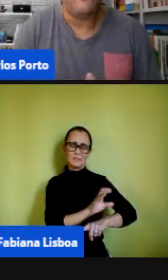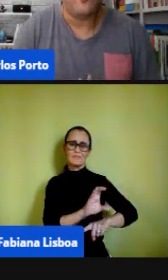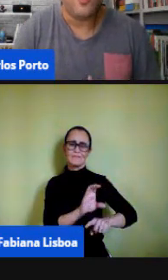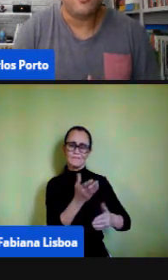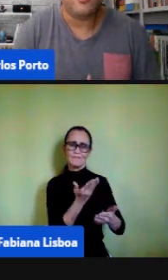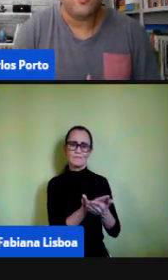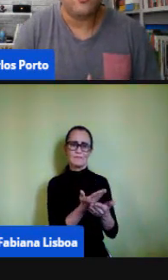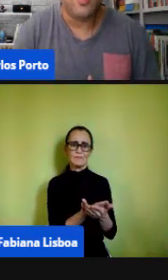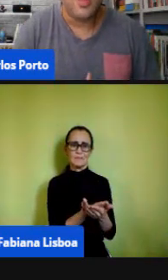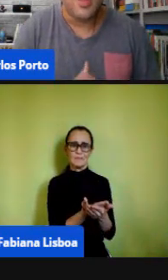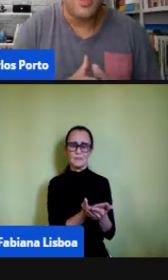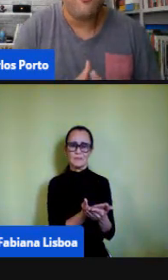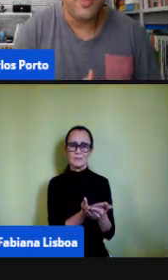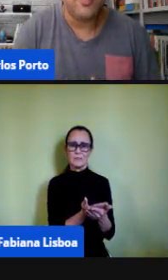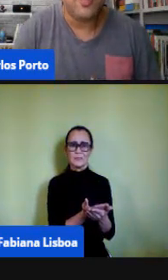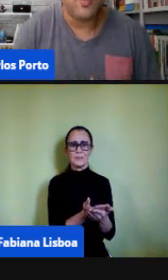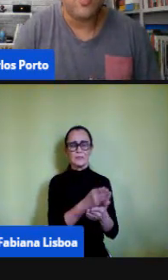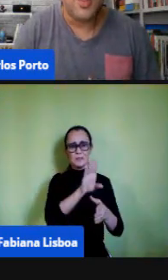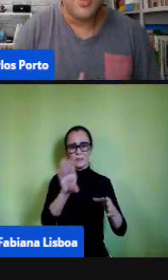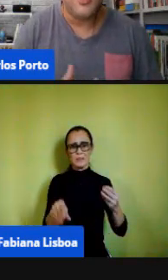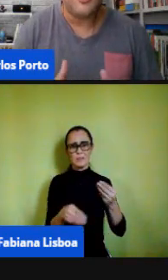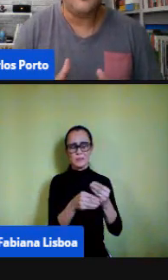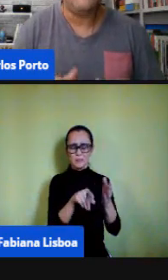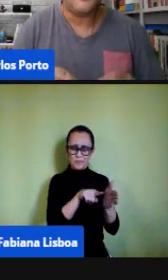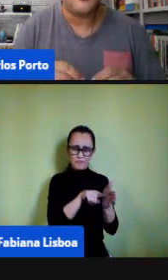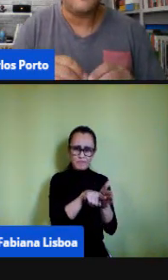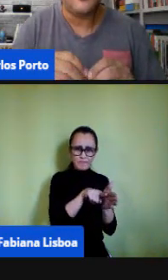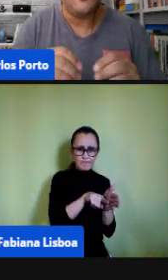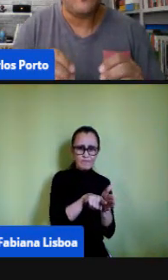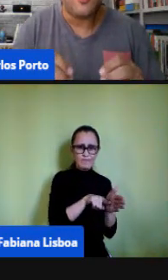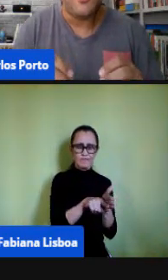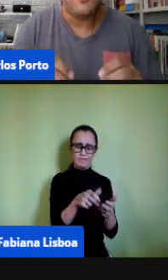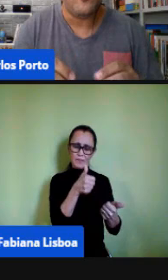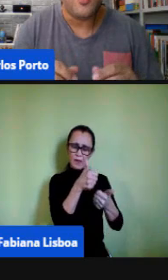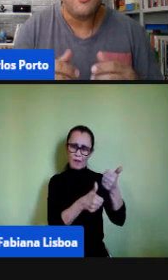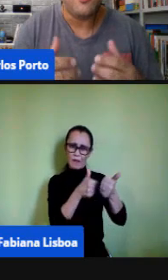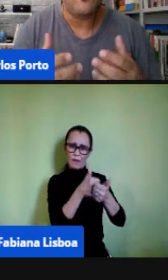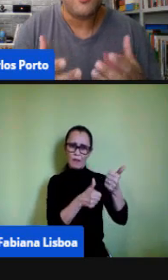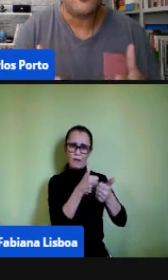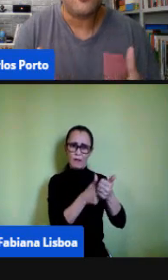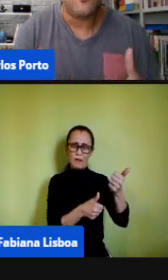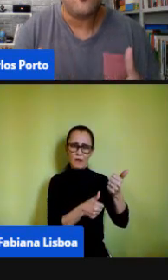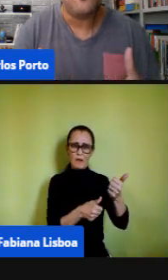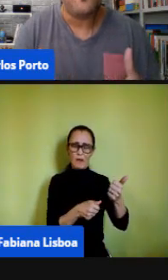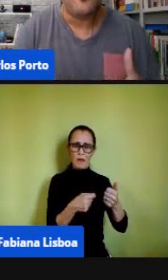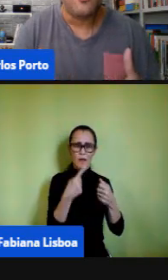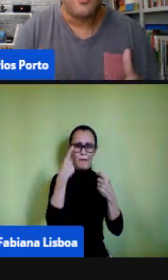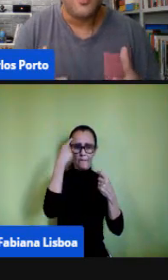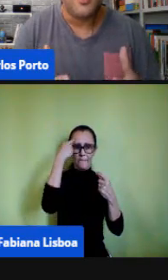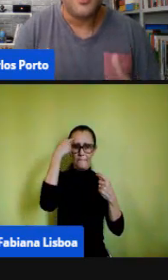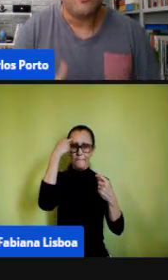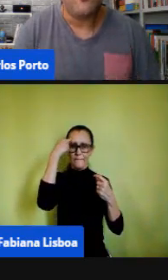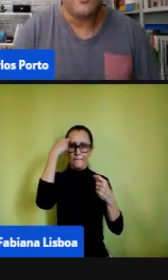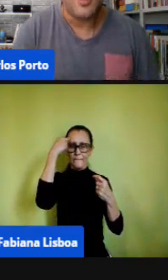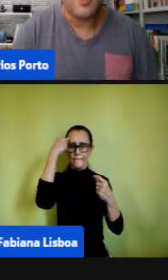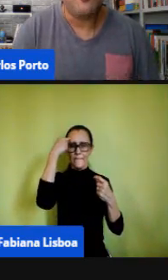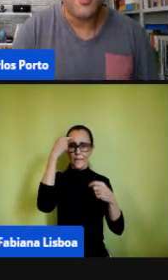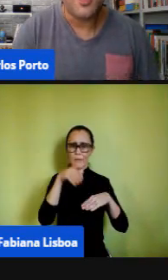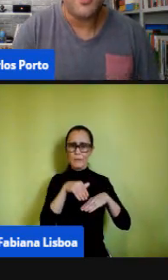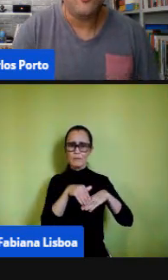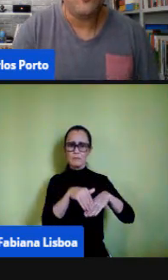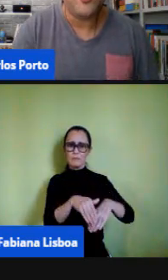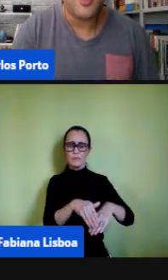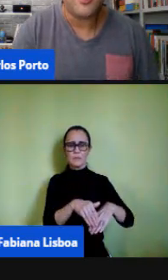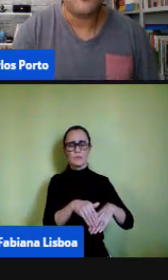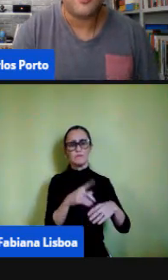incluir a investigação, a reflexão e analisar criticamente a imaginação e criatividade